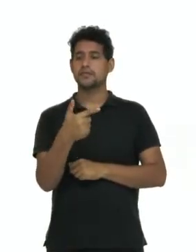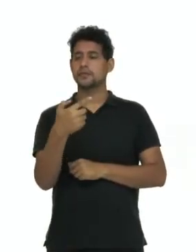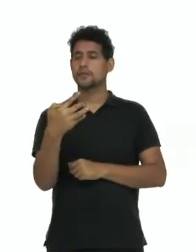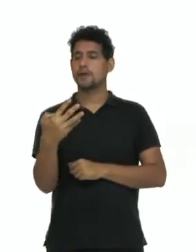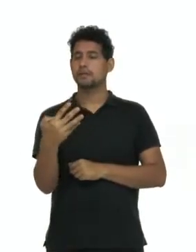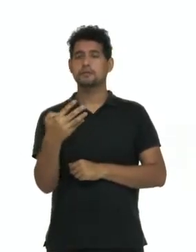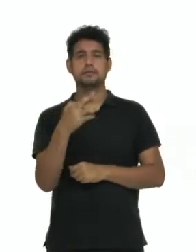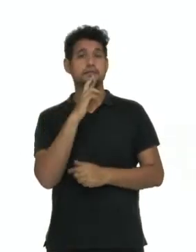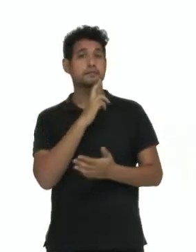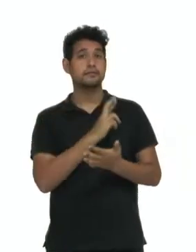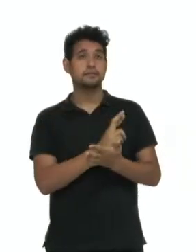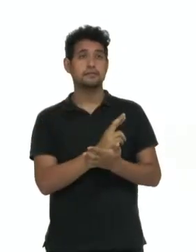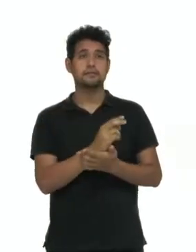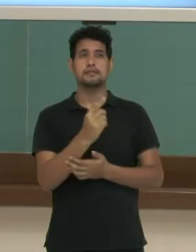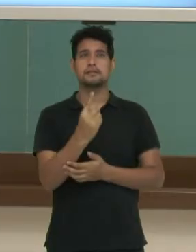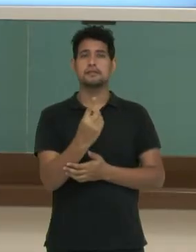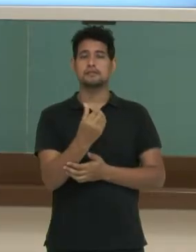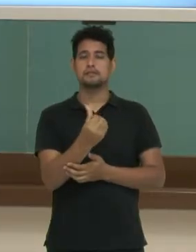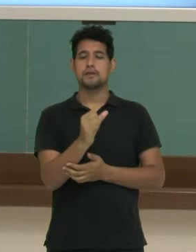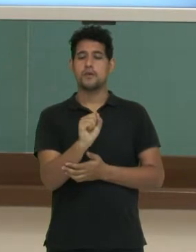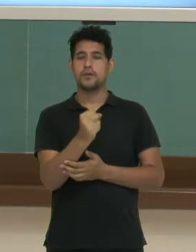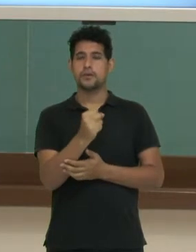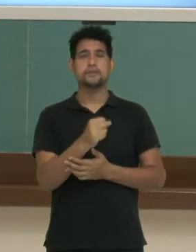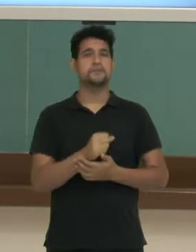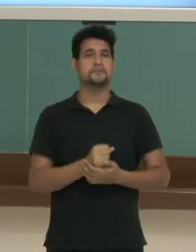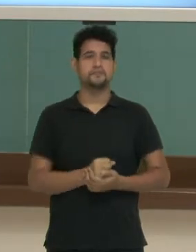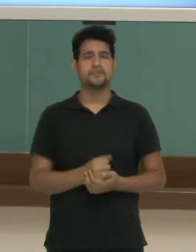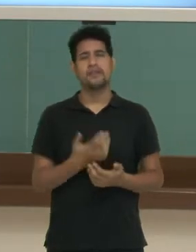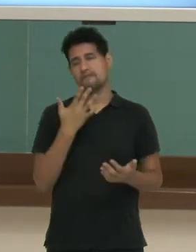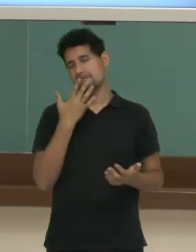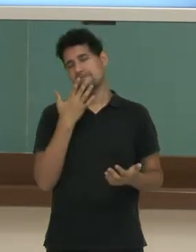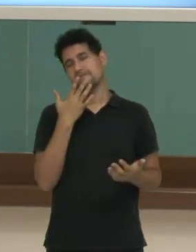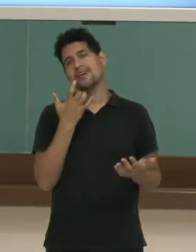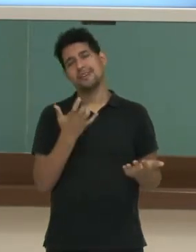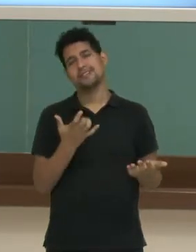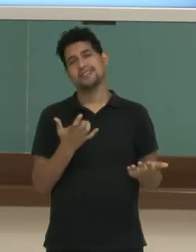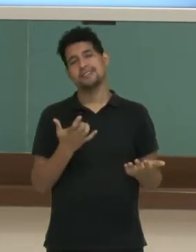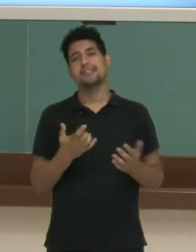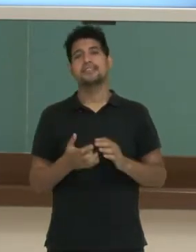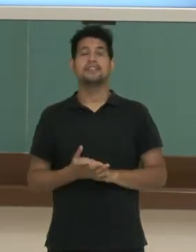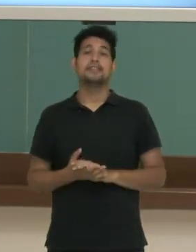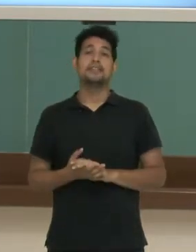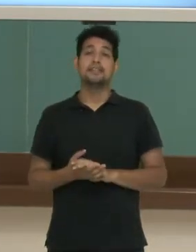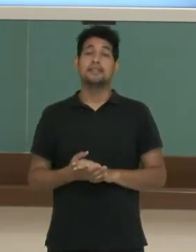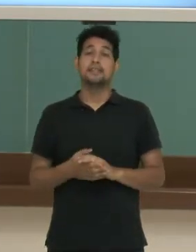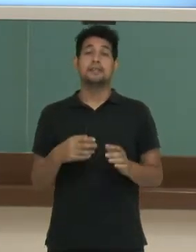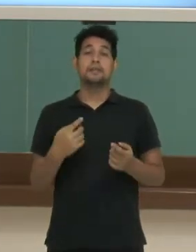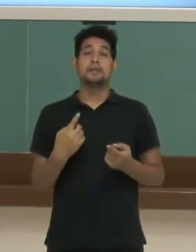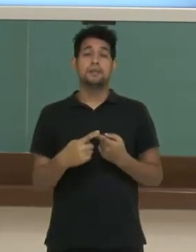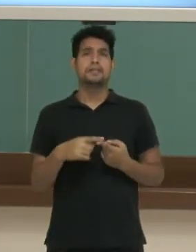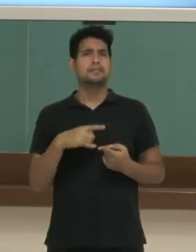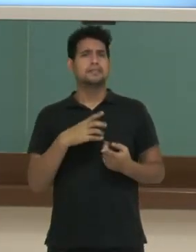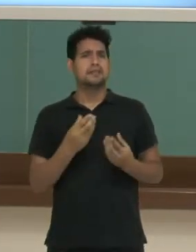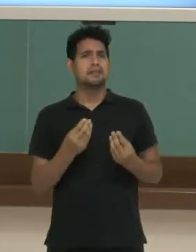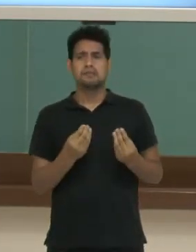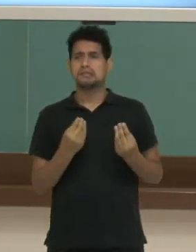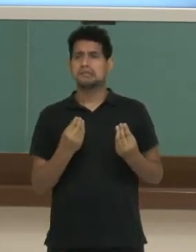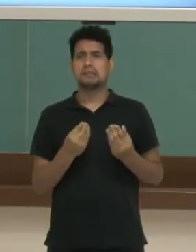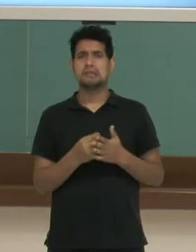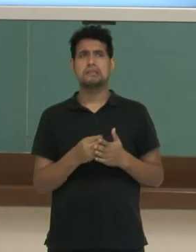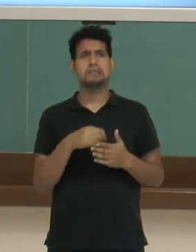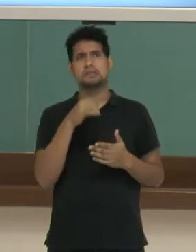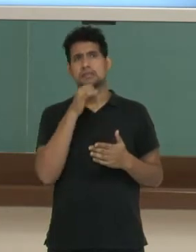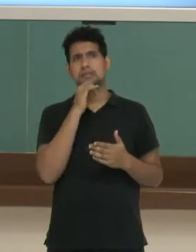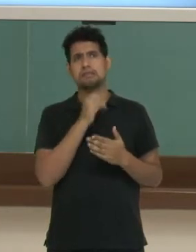é 168. E isso facilita muitas vezes, ainda mais se tem muitas parcelas, não é